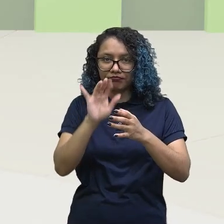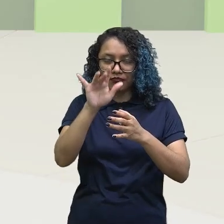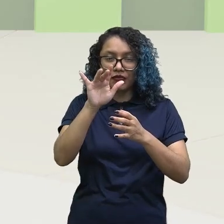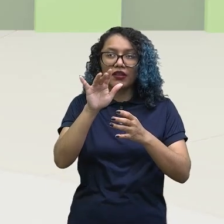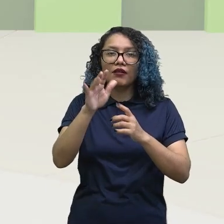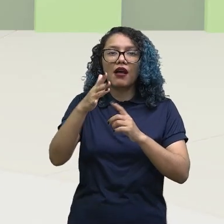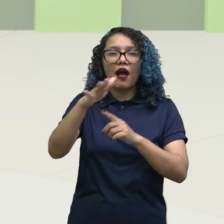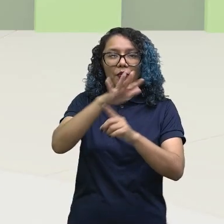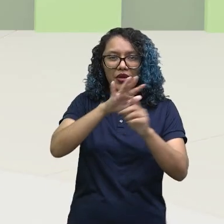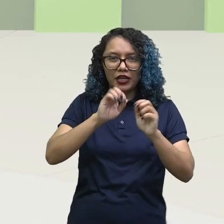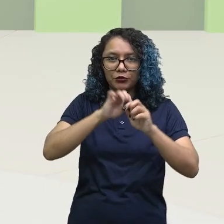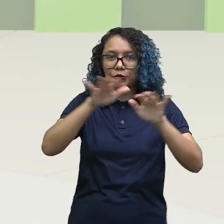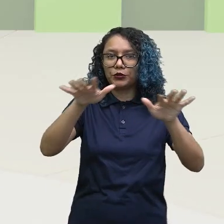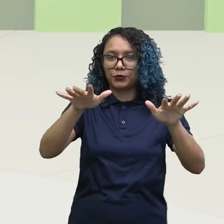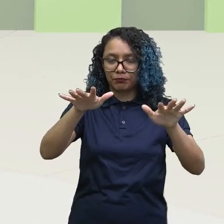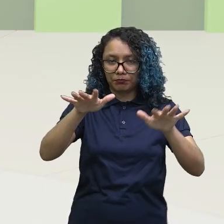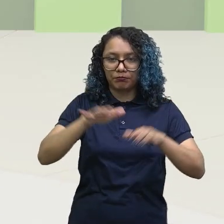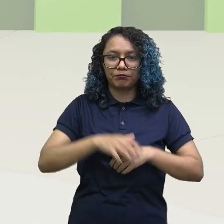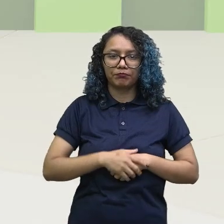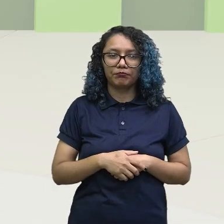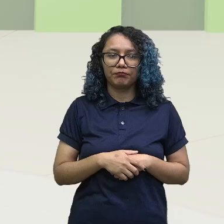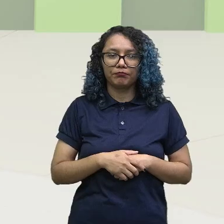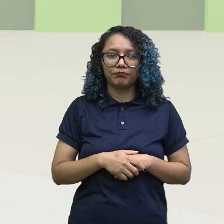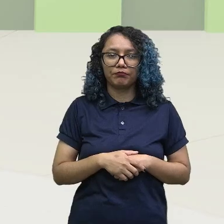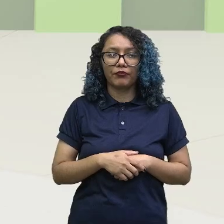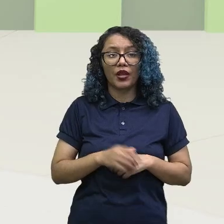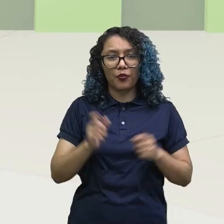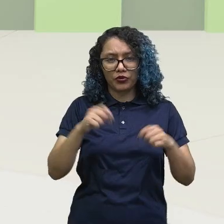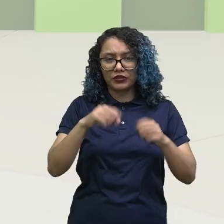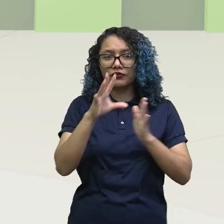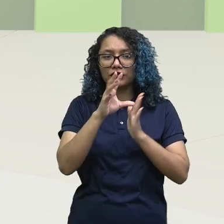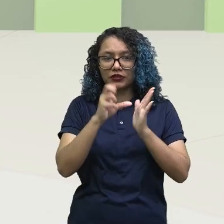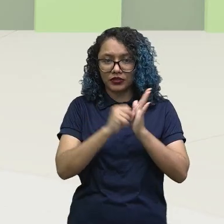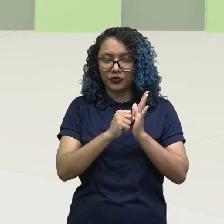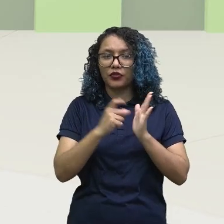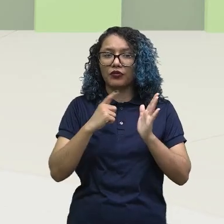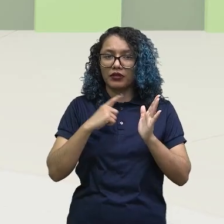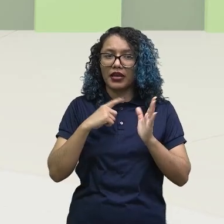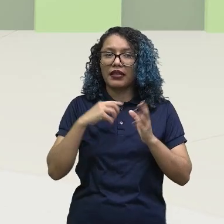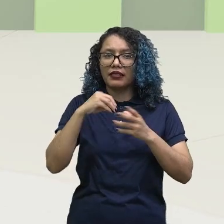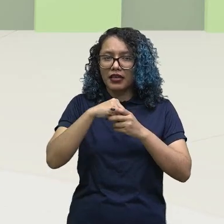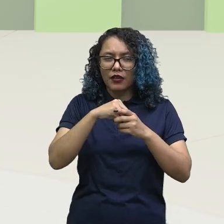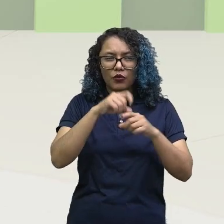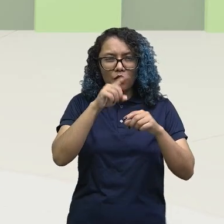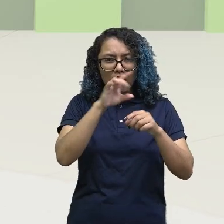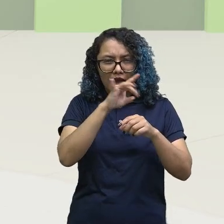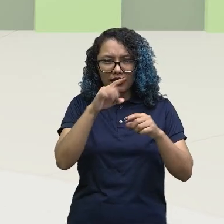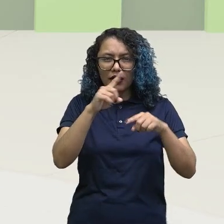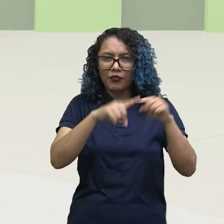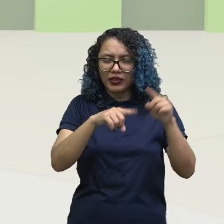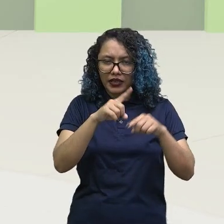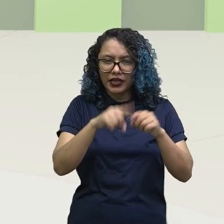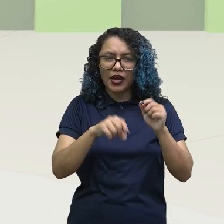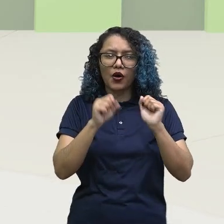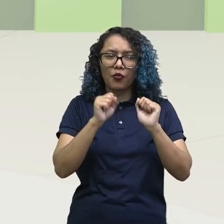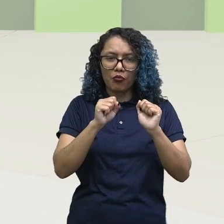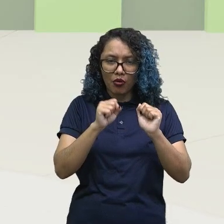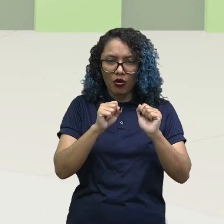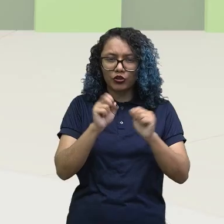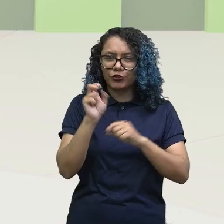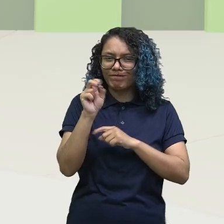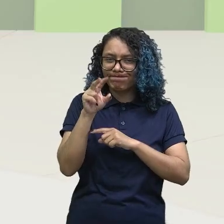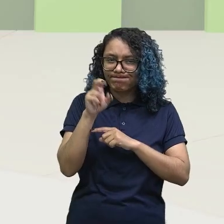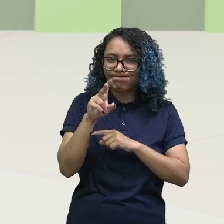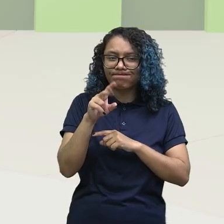que essas placas elas podem vir juntas em cada um deles. Então eu posso ter toxicidade aguda